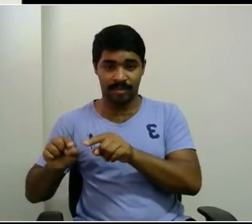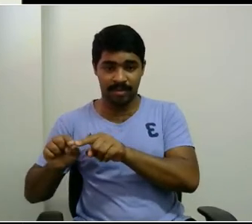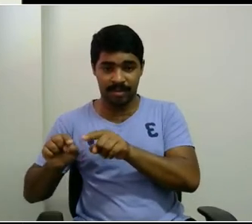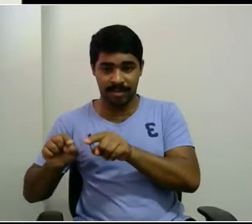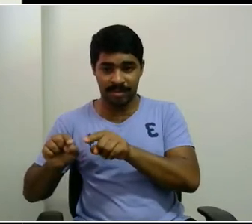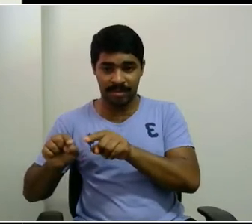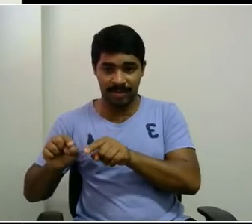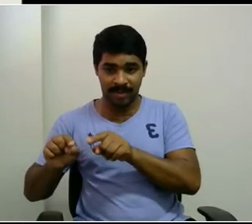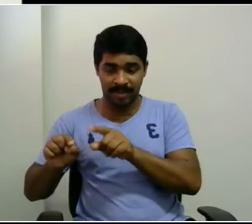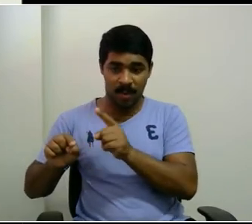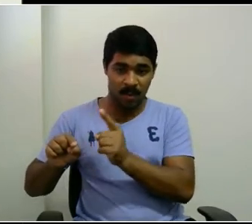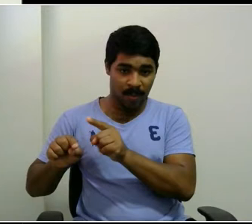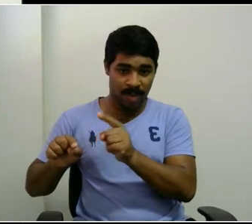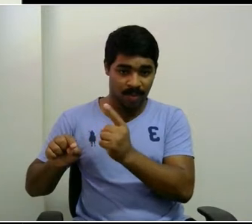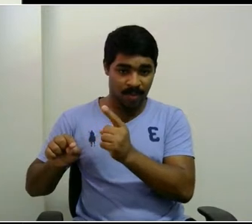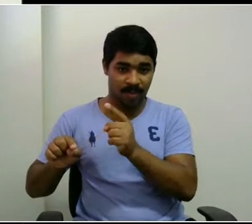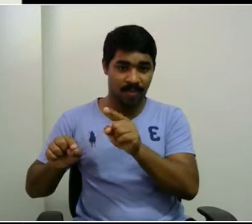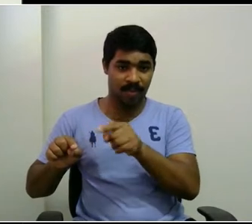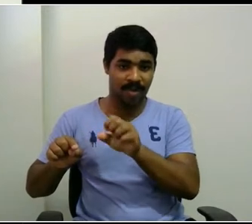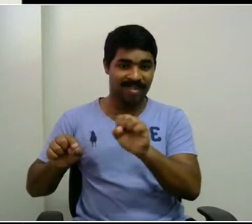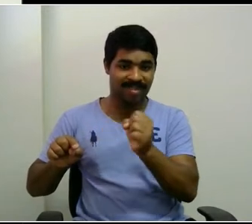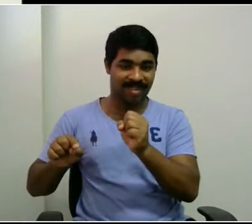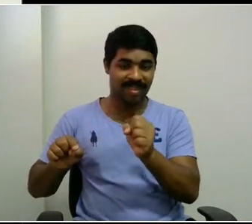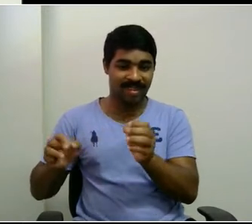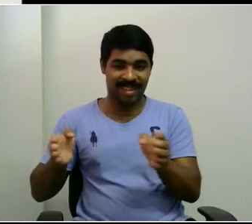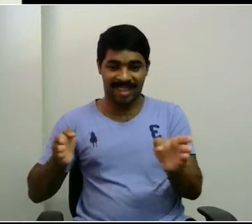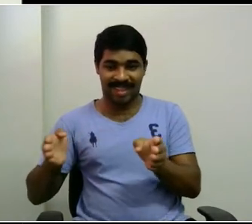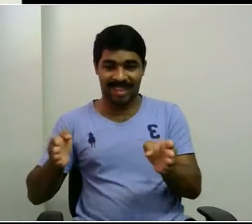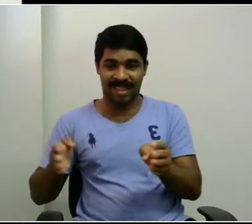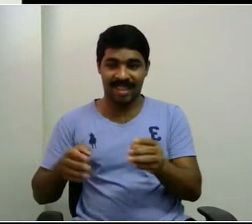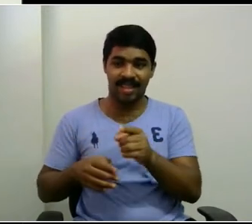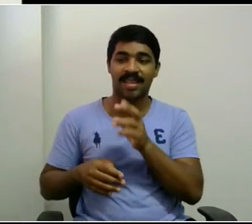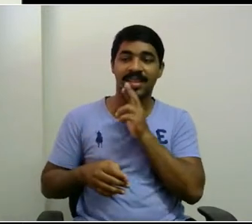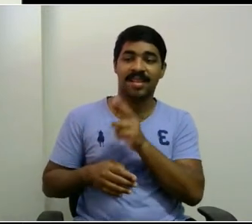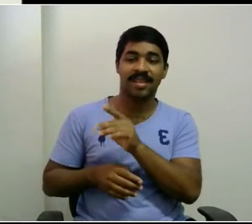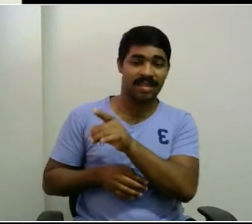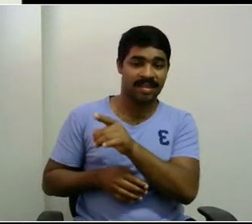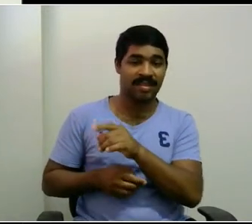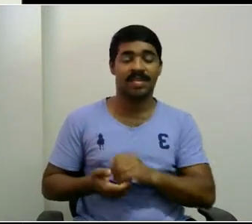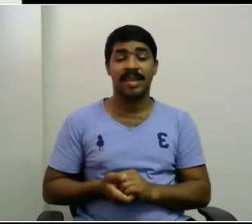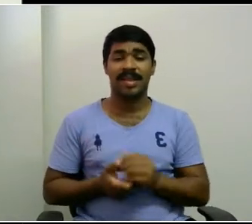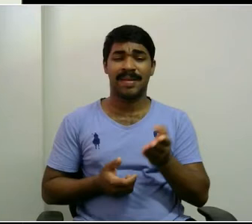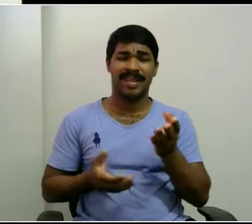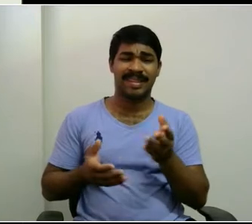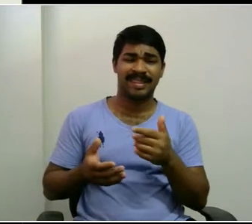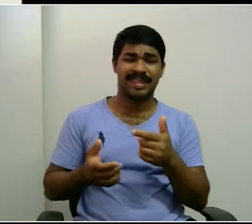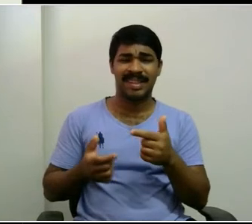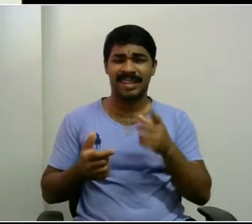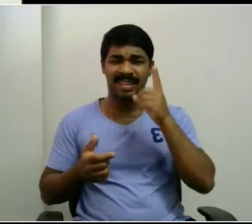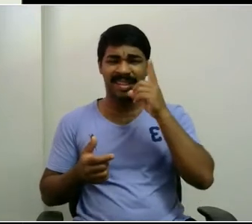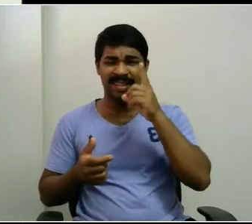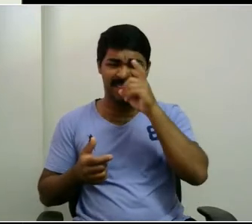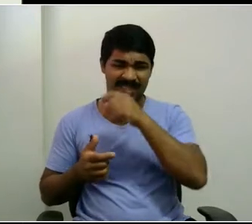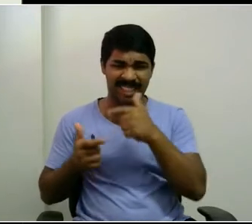Então, na verdade, ele pertence a esse intervalo aqui, ó, letra C, tá? Essa questão aqui é um pouquinho chata de ser feito, então revejam ela com calma